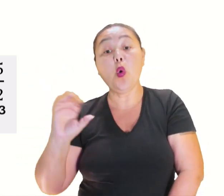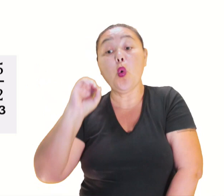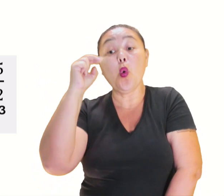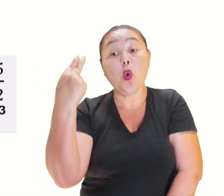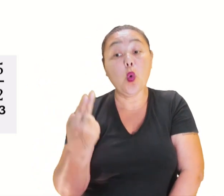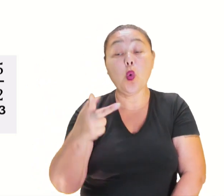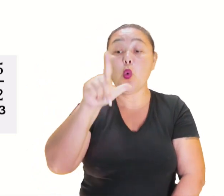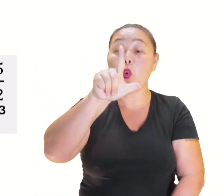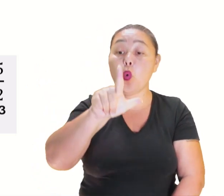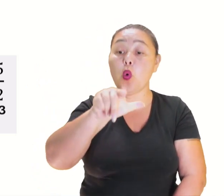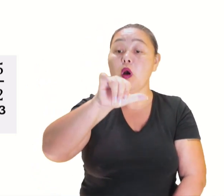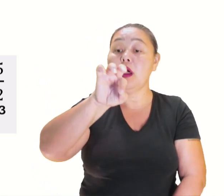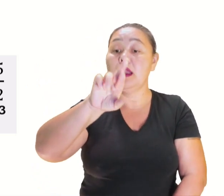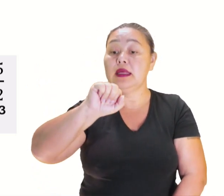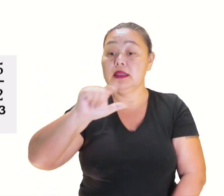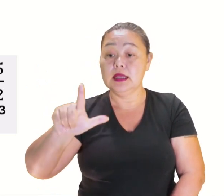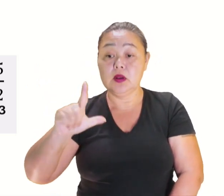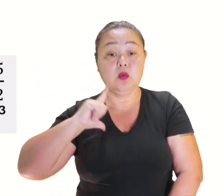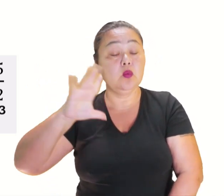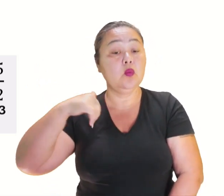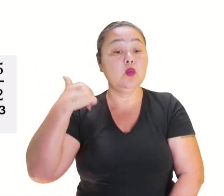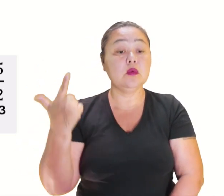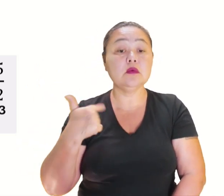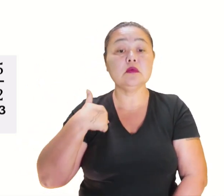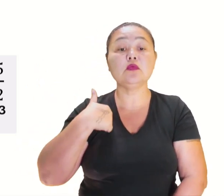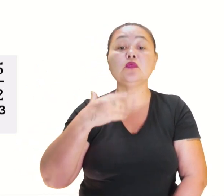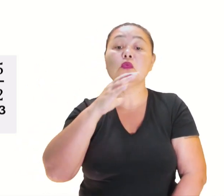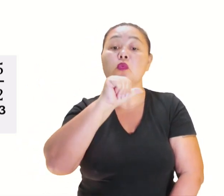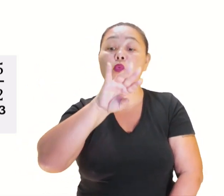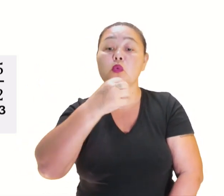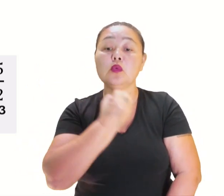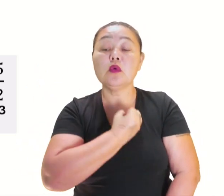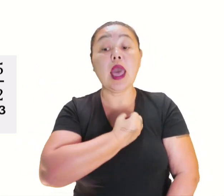parte literal, tá? Então, o coeficiente